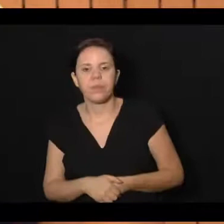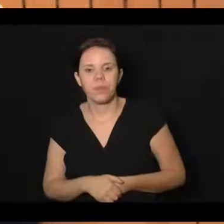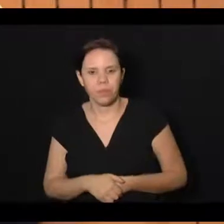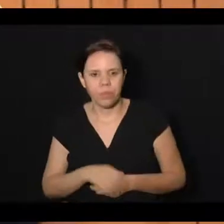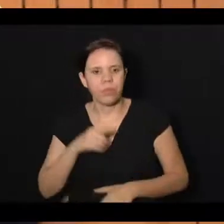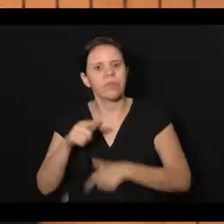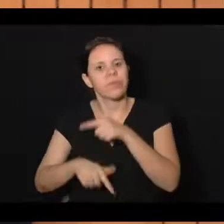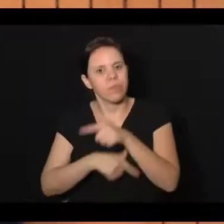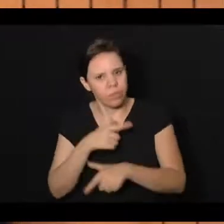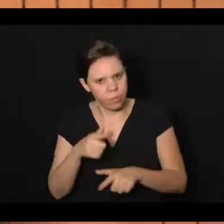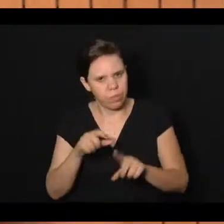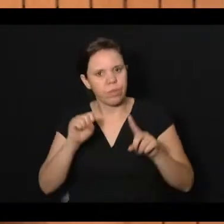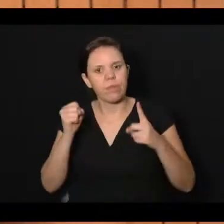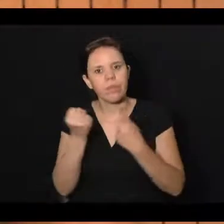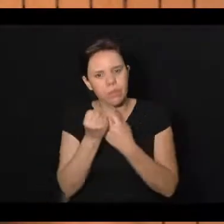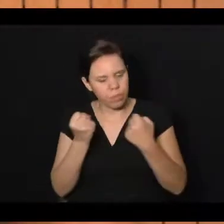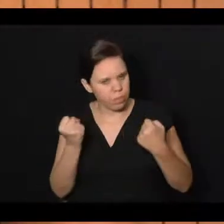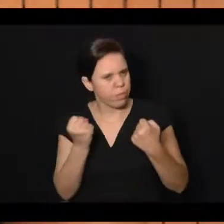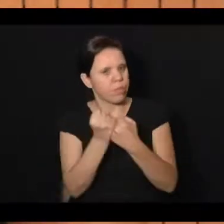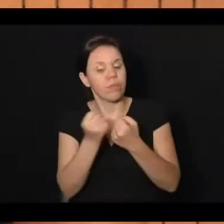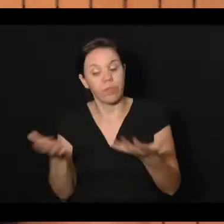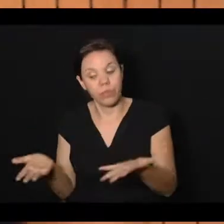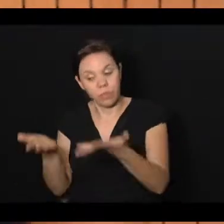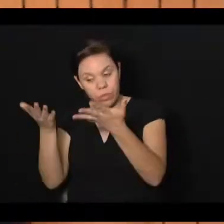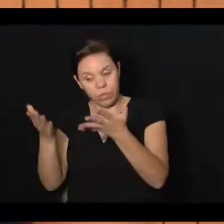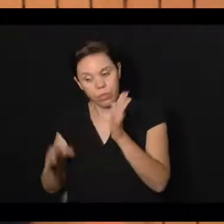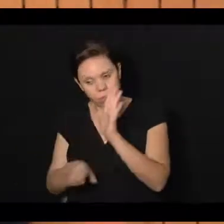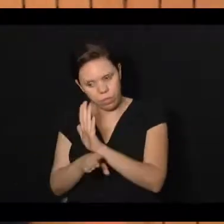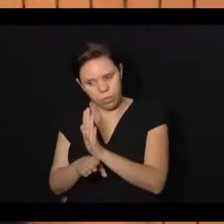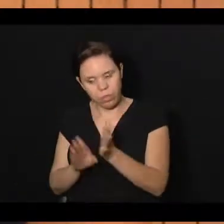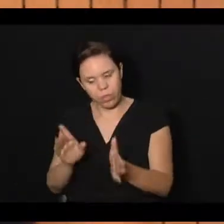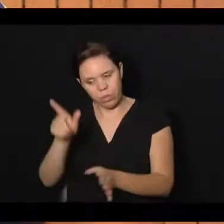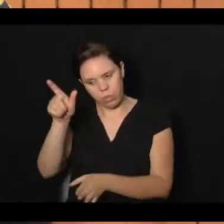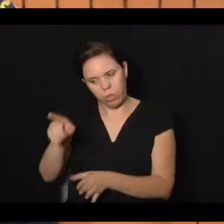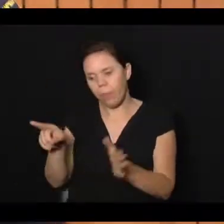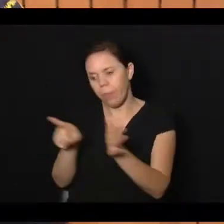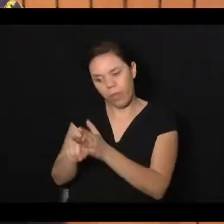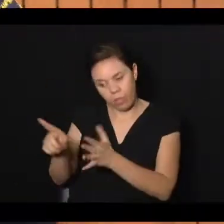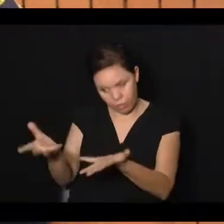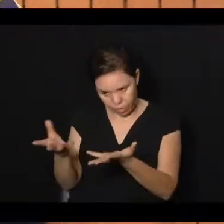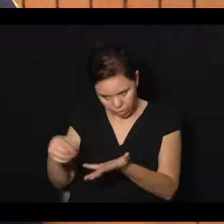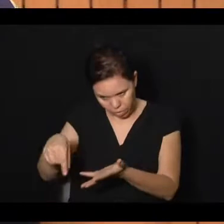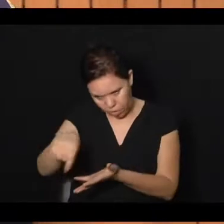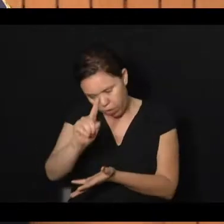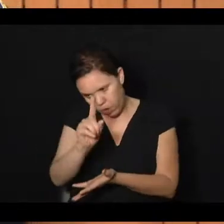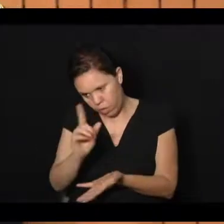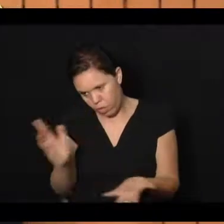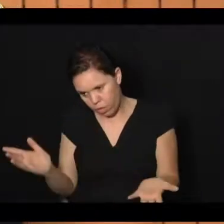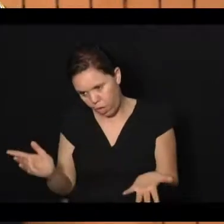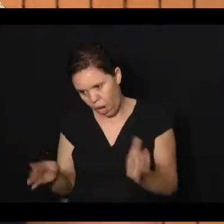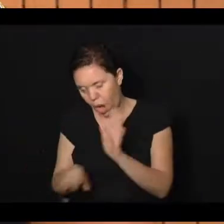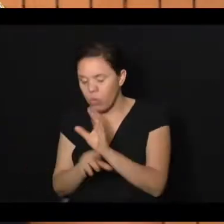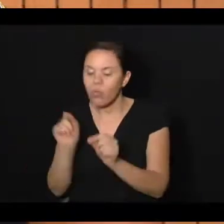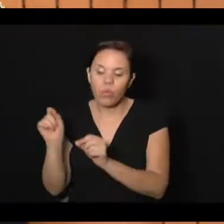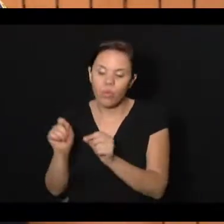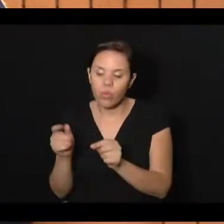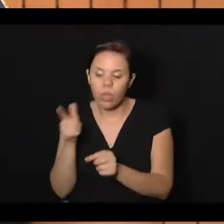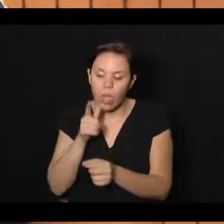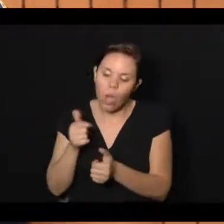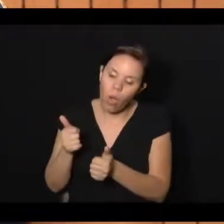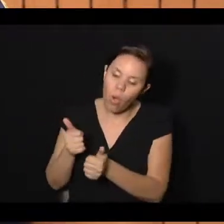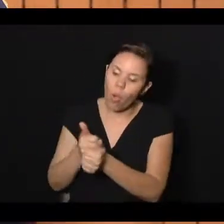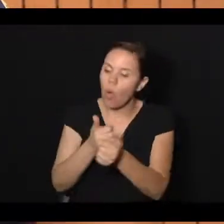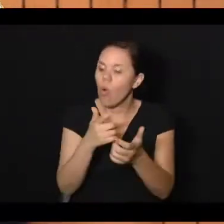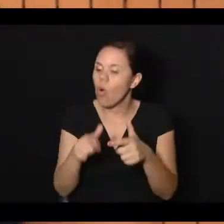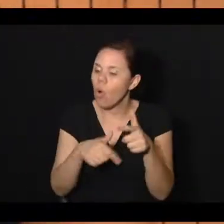serviços de assistência social oferece ajuda muitas vezes nós abordamos a pessoa nos perguntamos você quer uma ajuda quer ser conduzido